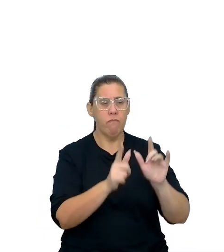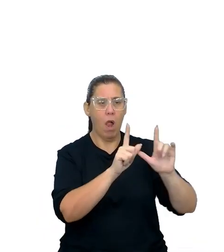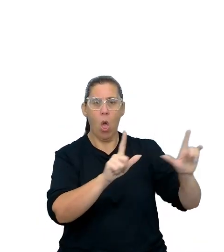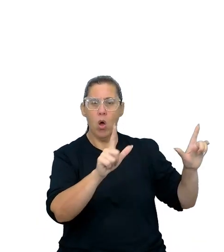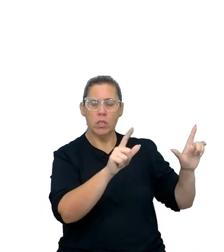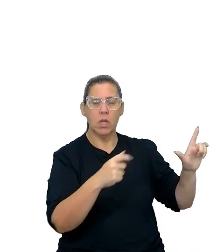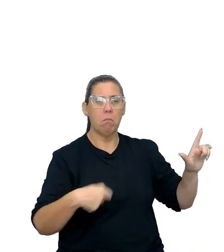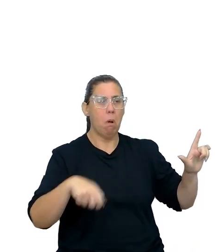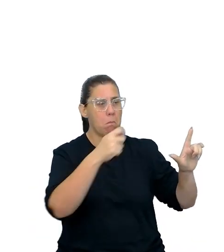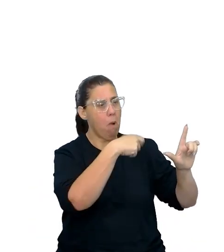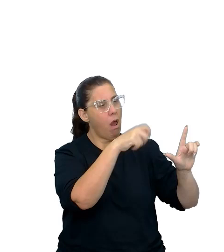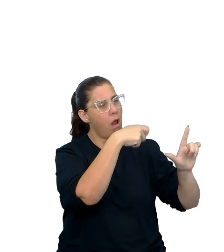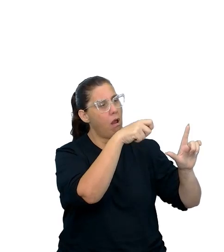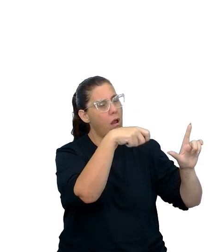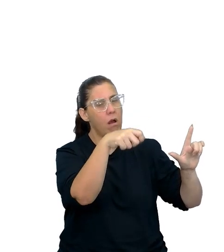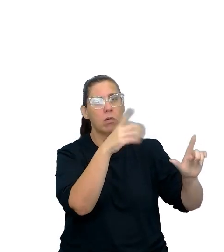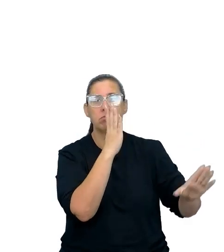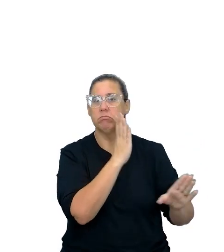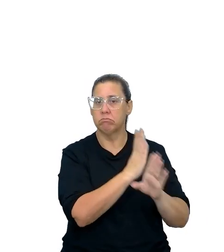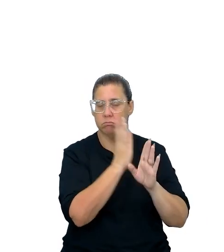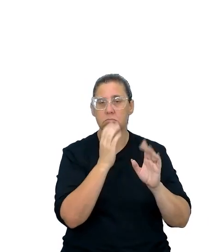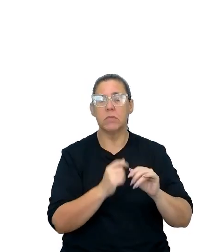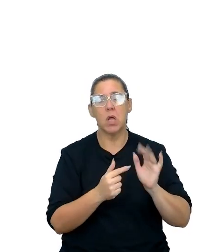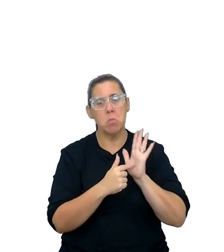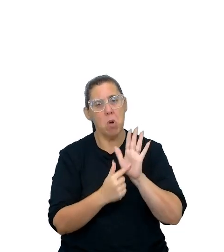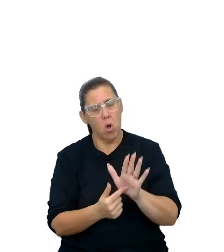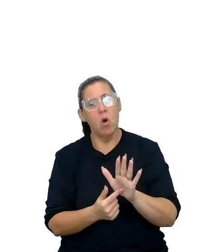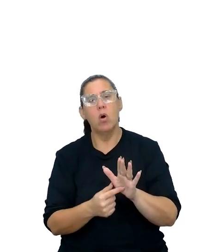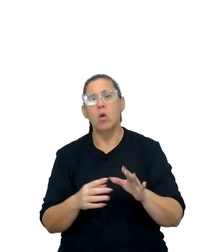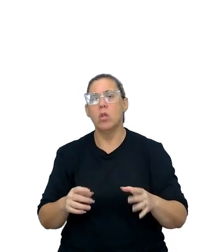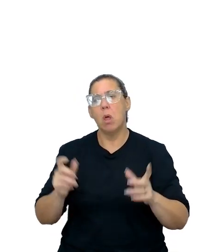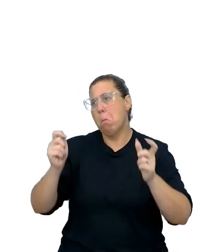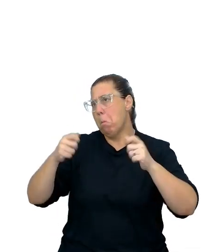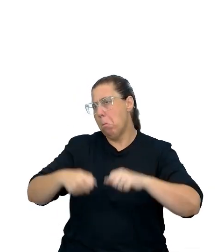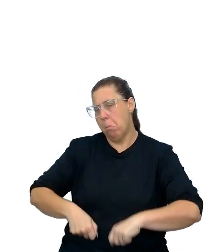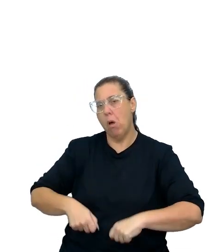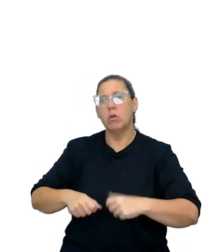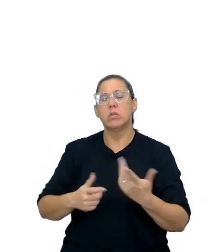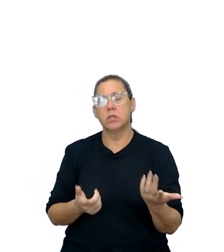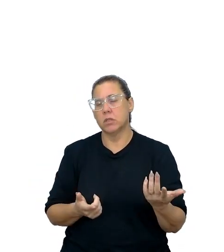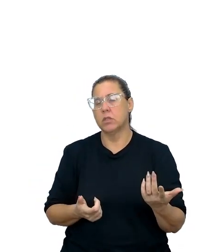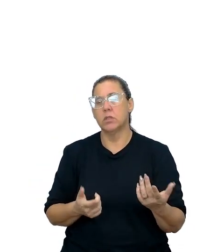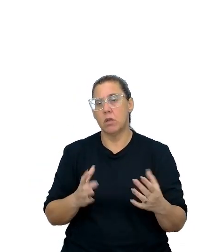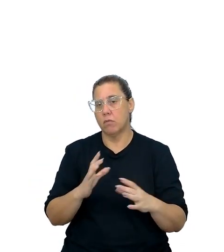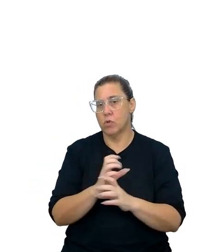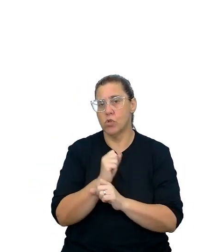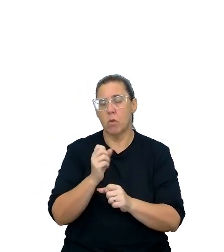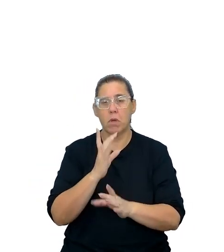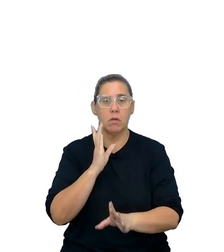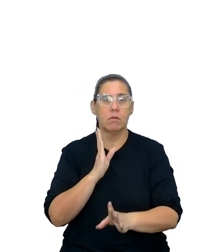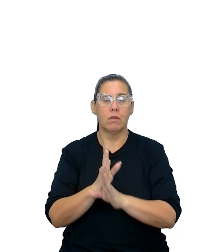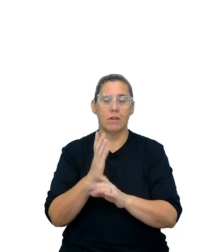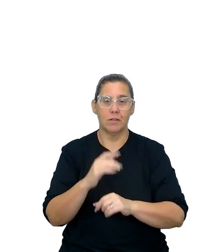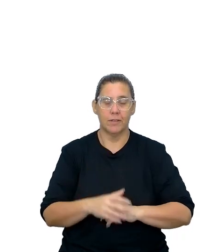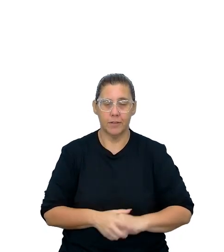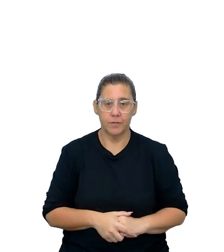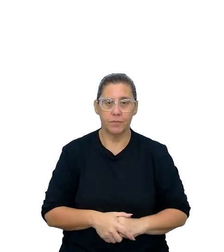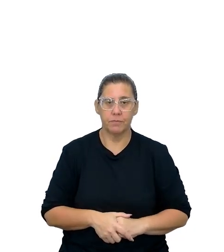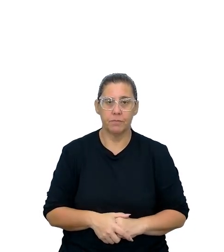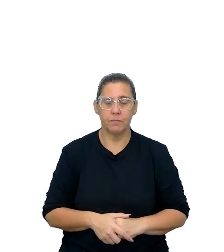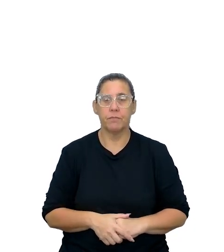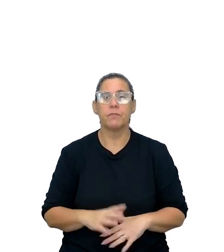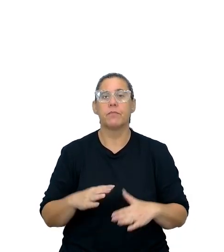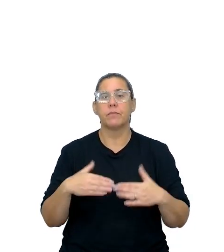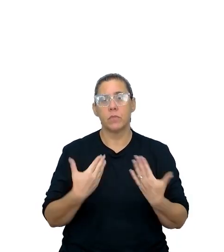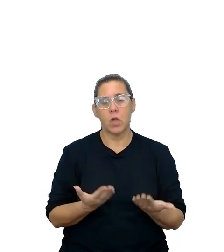aí o repertório de soluções e né, possíveis, né, que eles encontraram aí, e a validação dessas respostas.